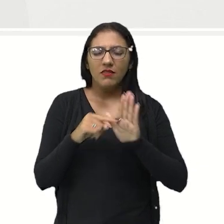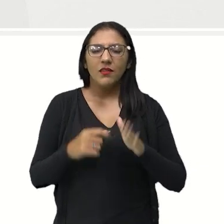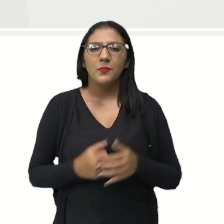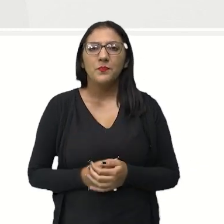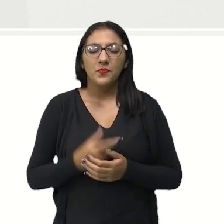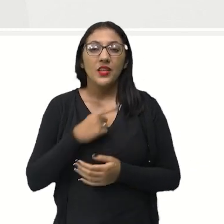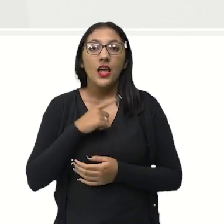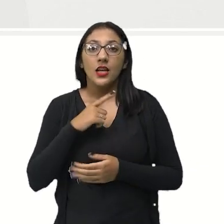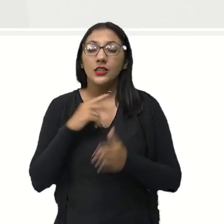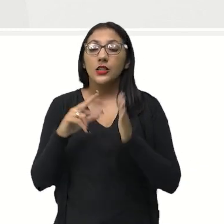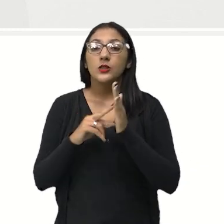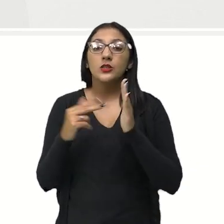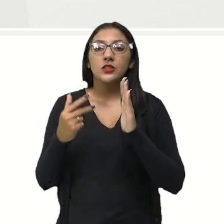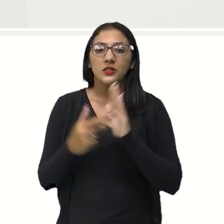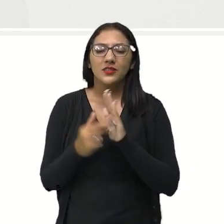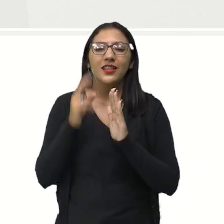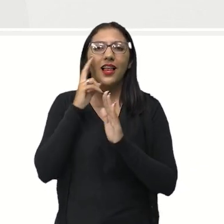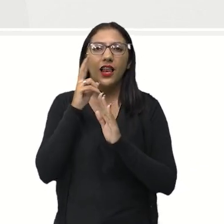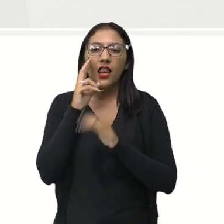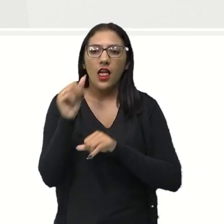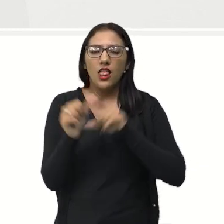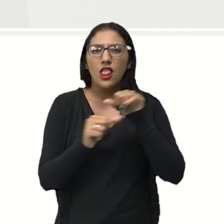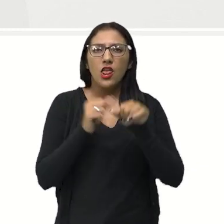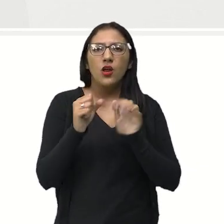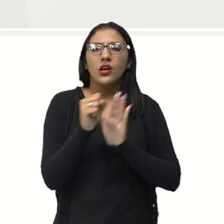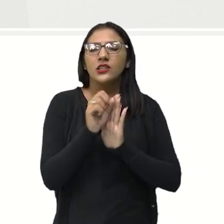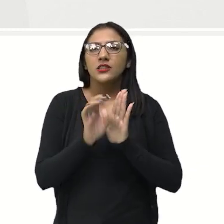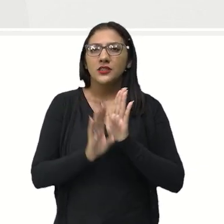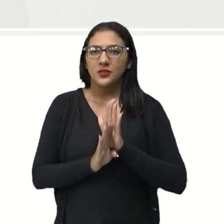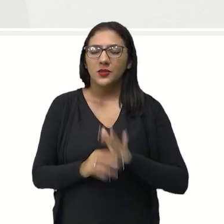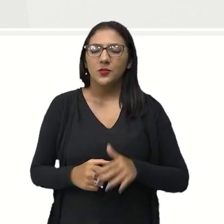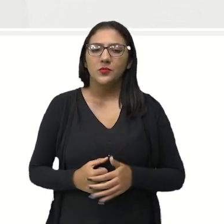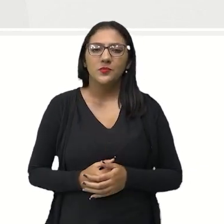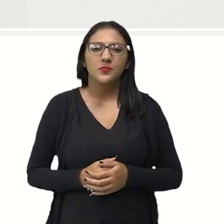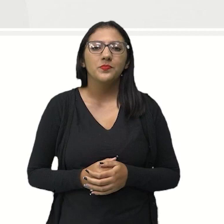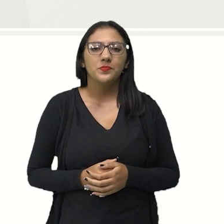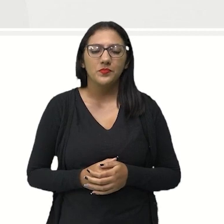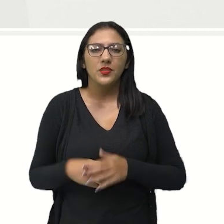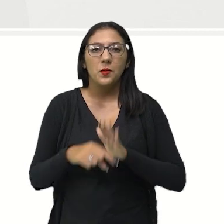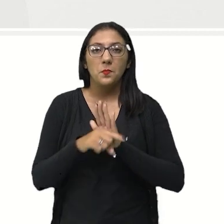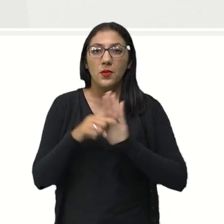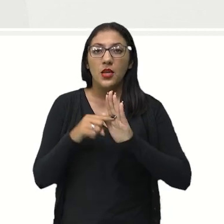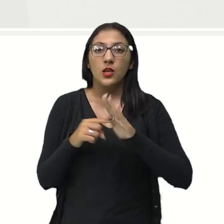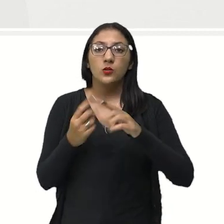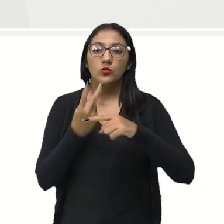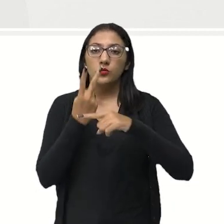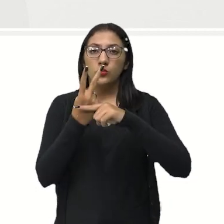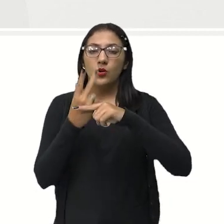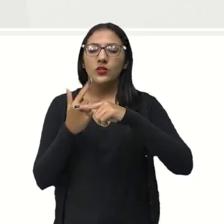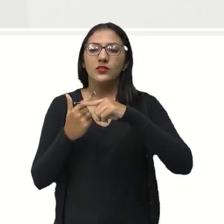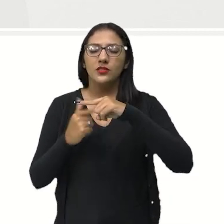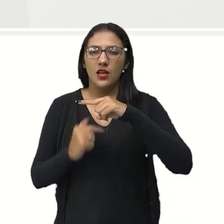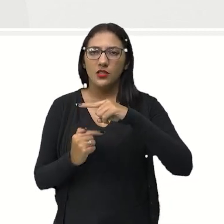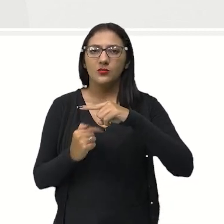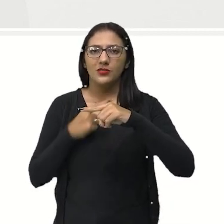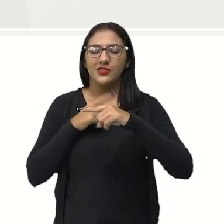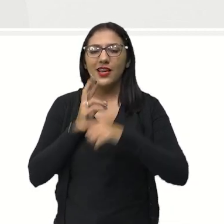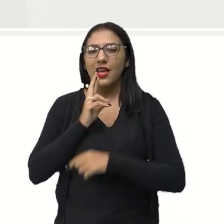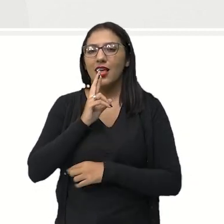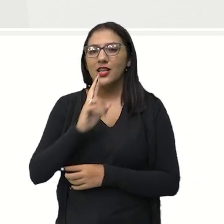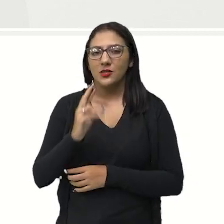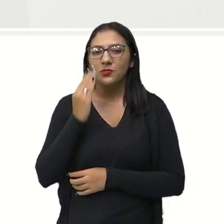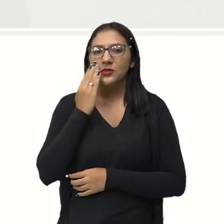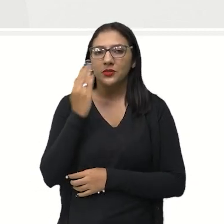é justamente esse resultado menos 2, tá? Menos 2/7 é o resultado aí do